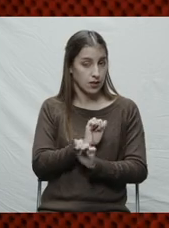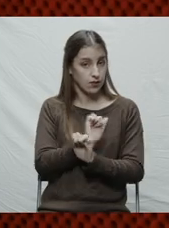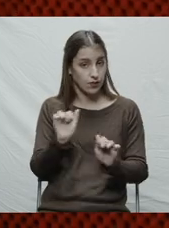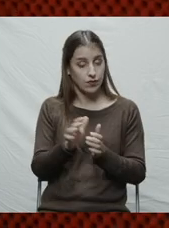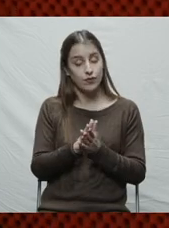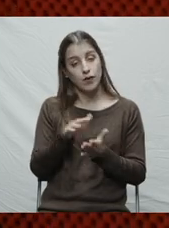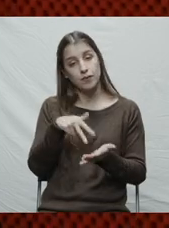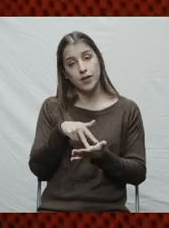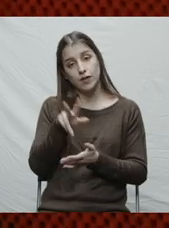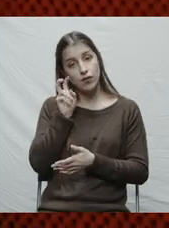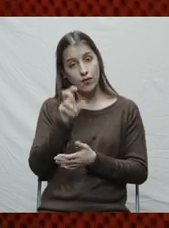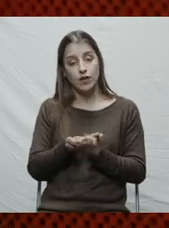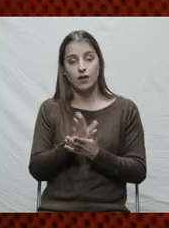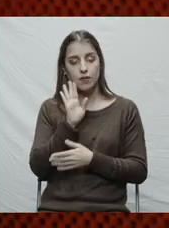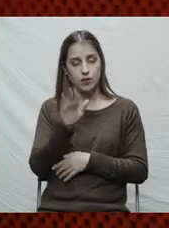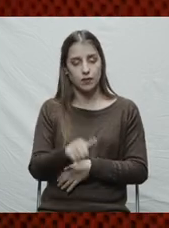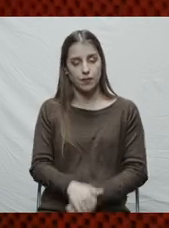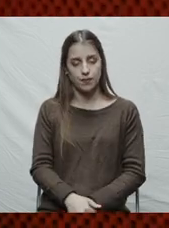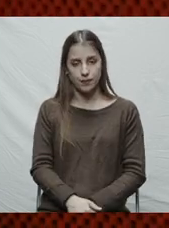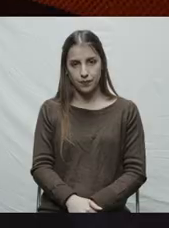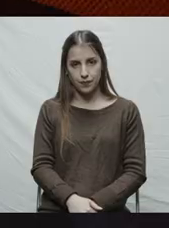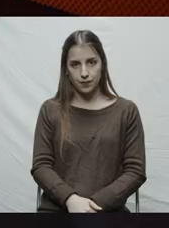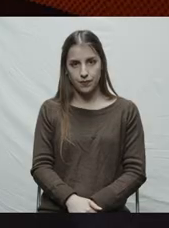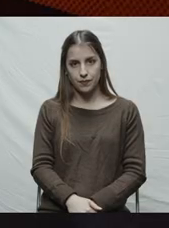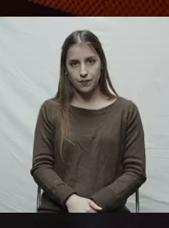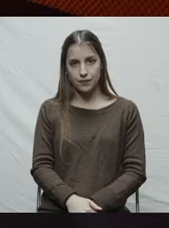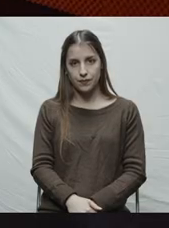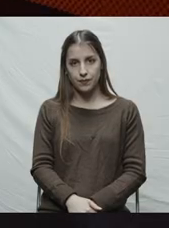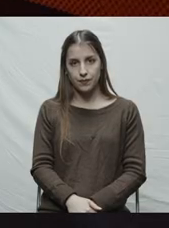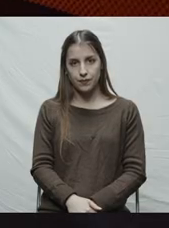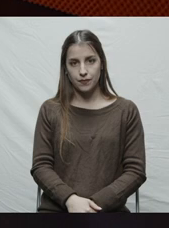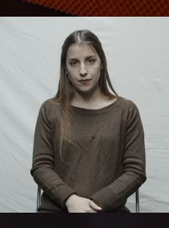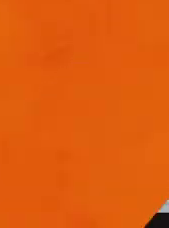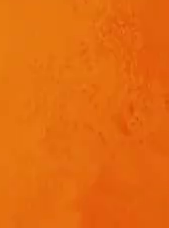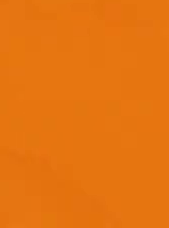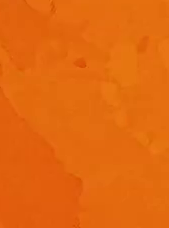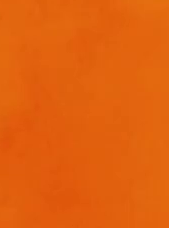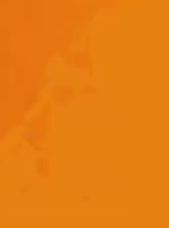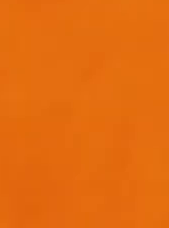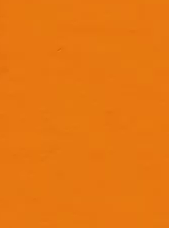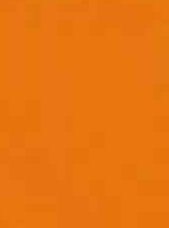presença e pela vossa escuta. Até à próxima.